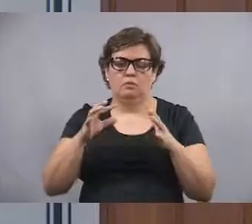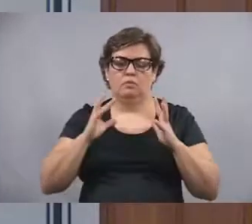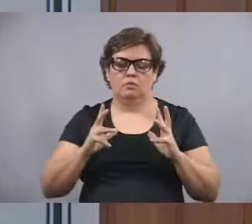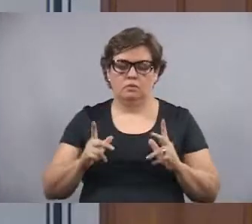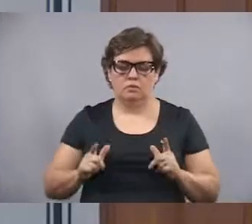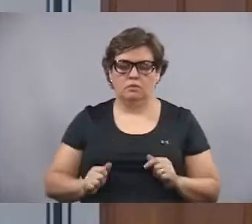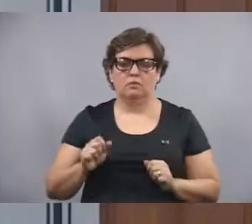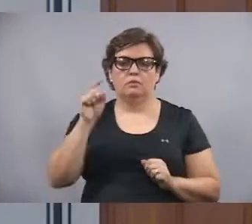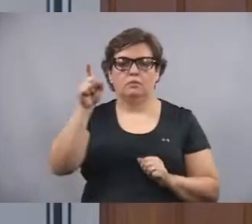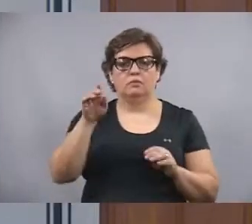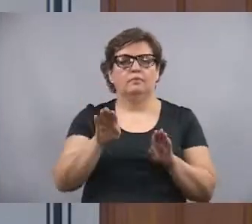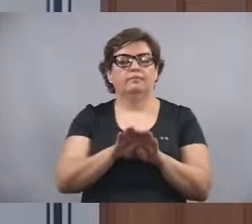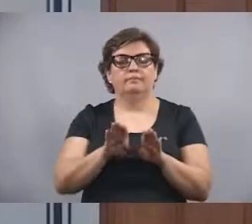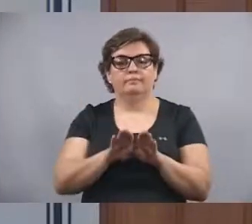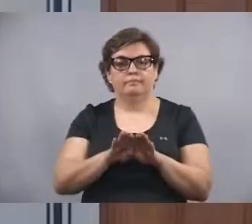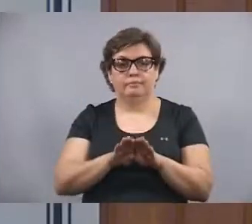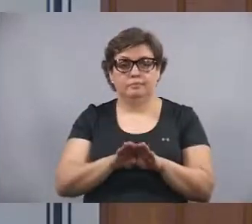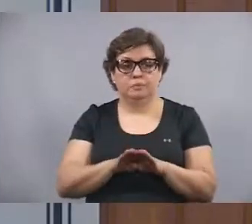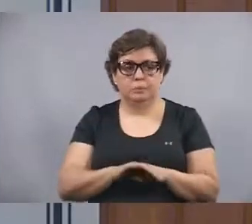problemas nessa área